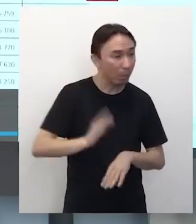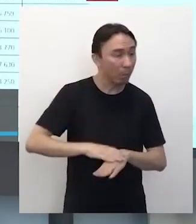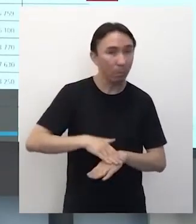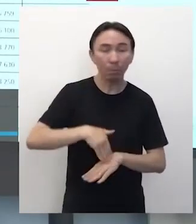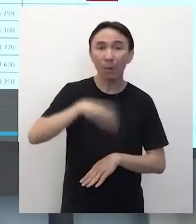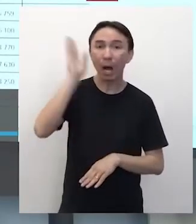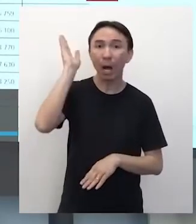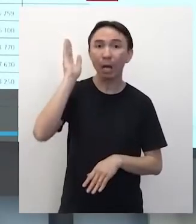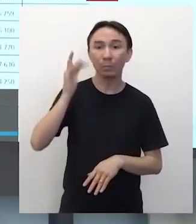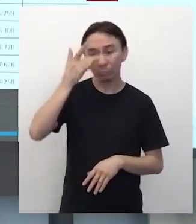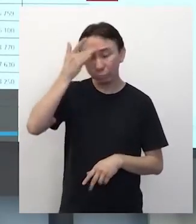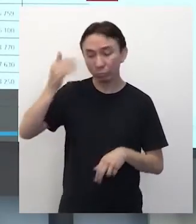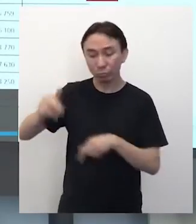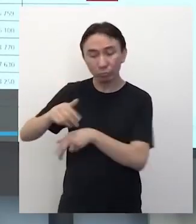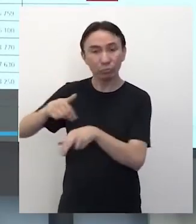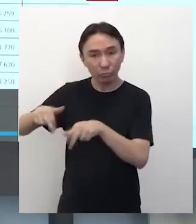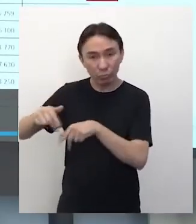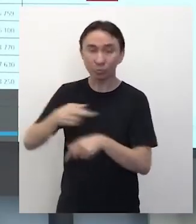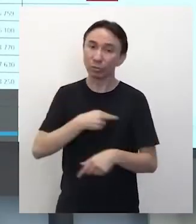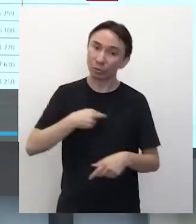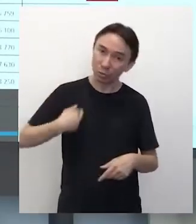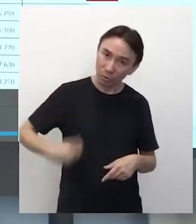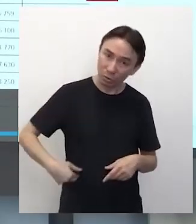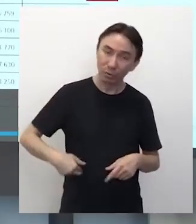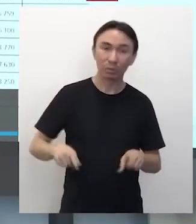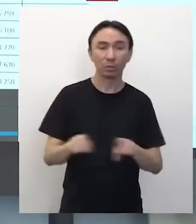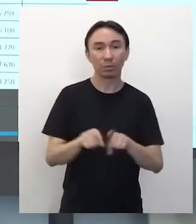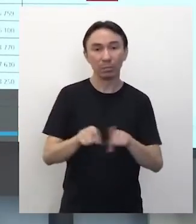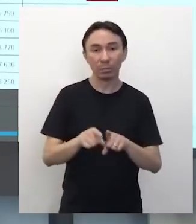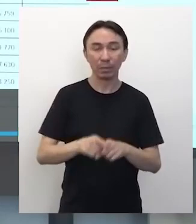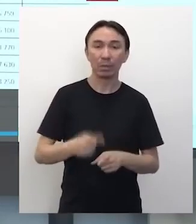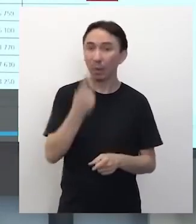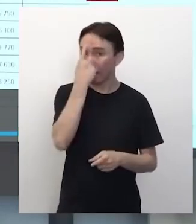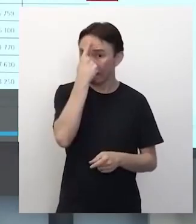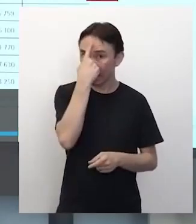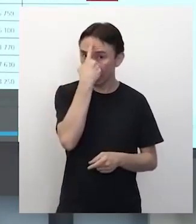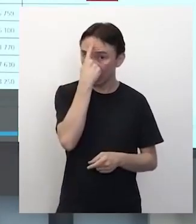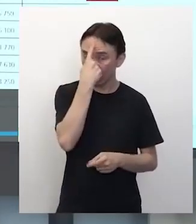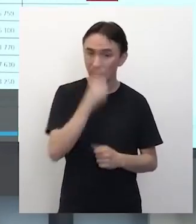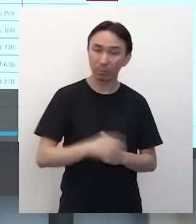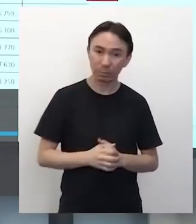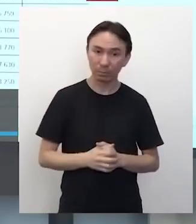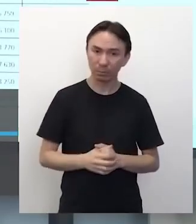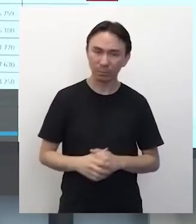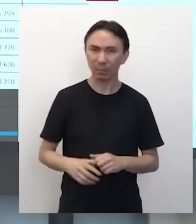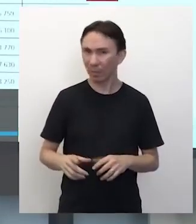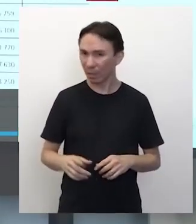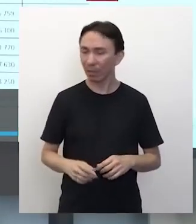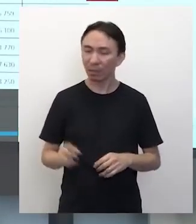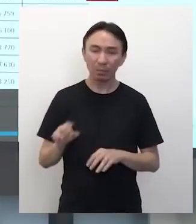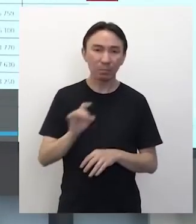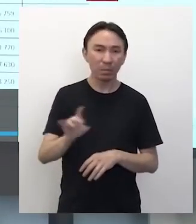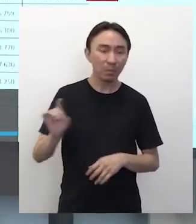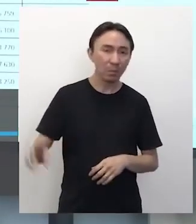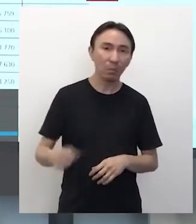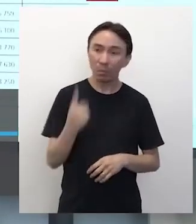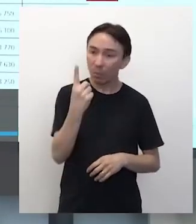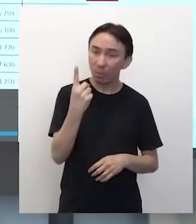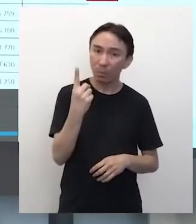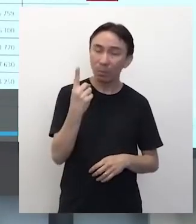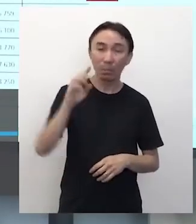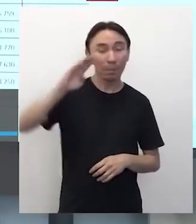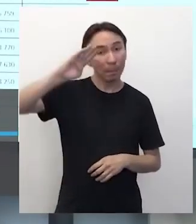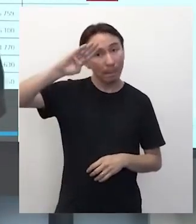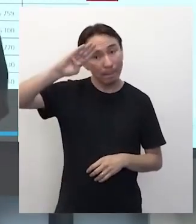eles estão, né, praticamente juntos, né? A China e a Índia com 1 bilhão e 300 milhões de habitantes cada um nesse